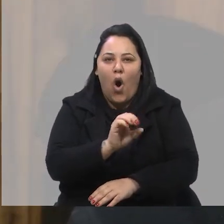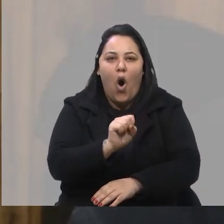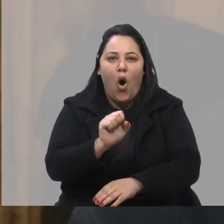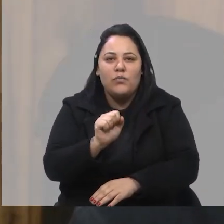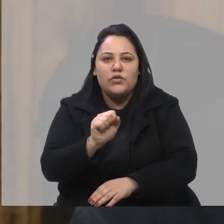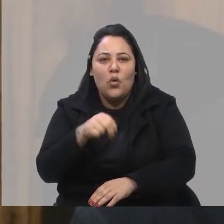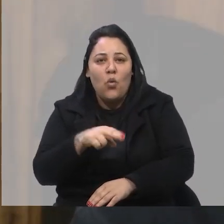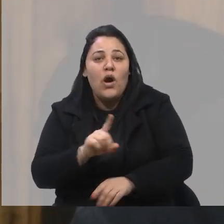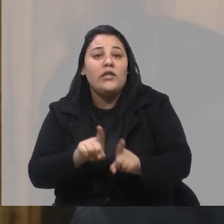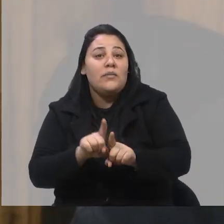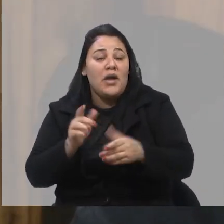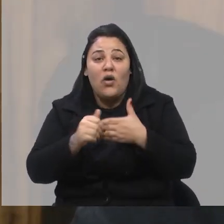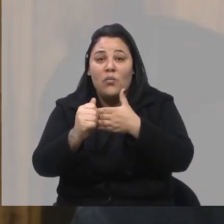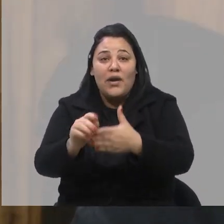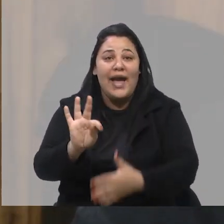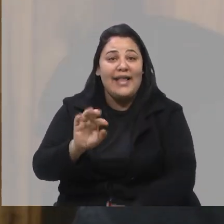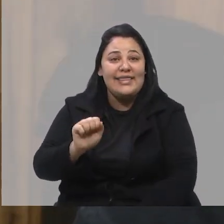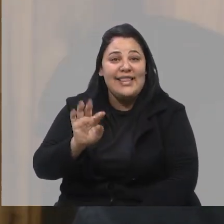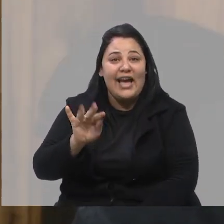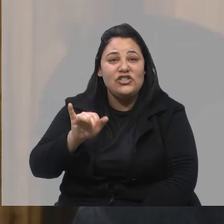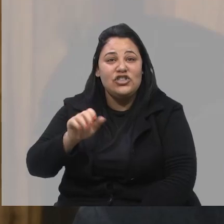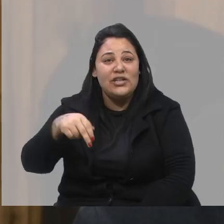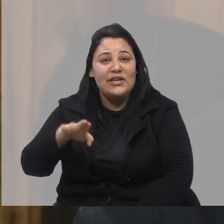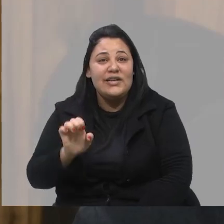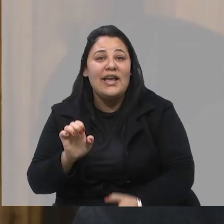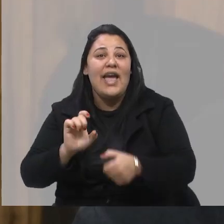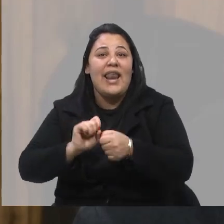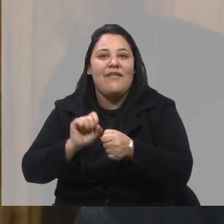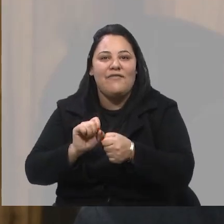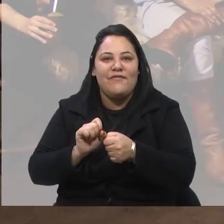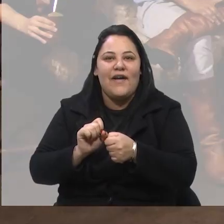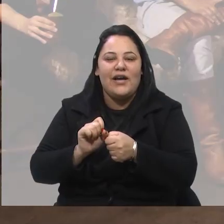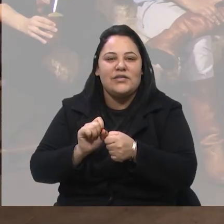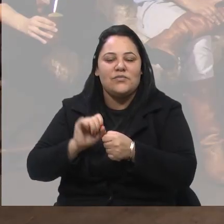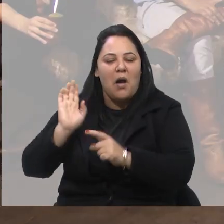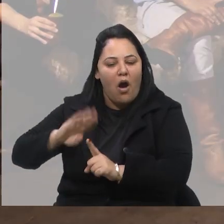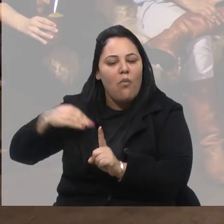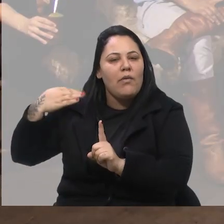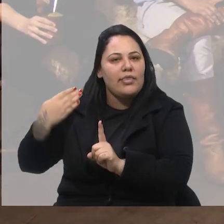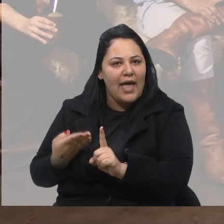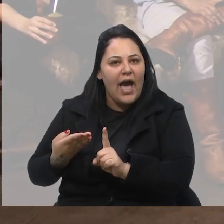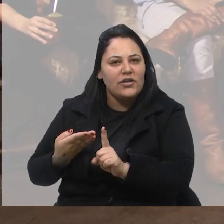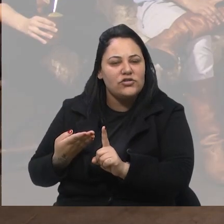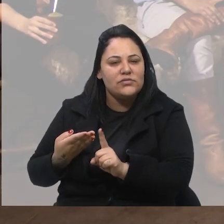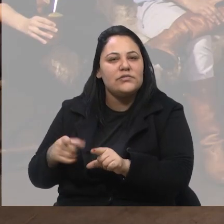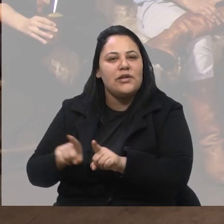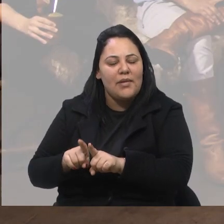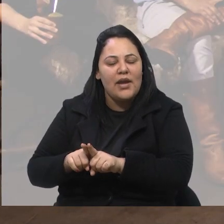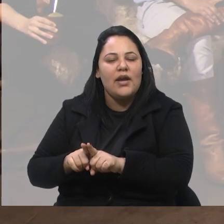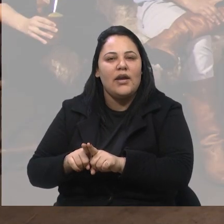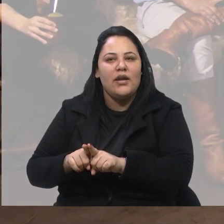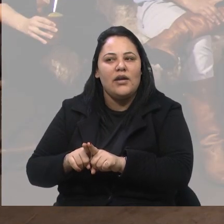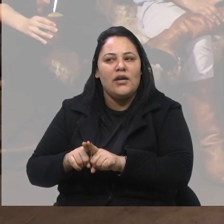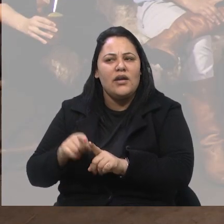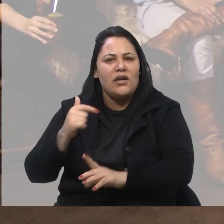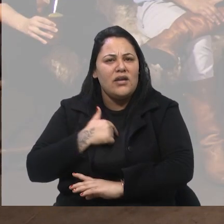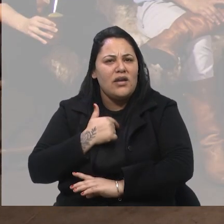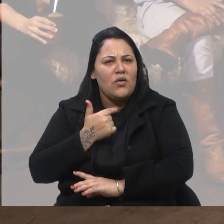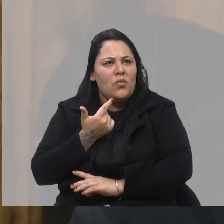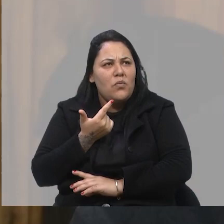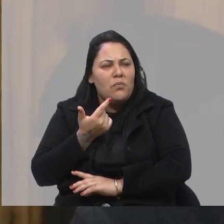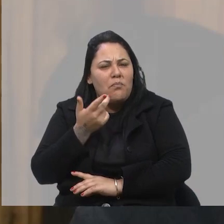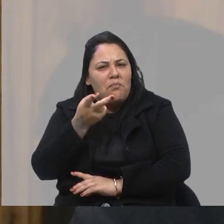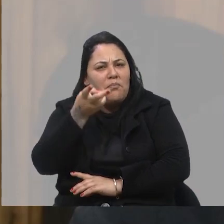que eu noto que ela faz até um tributo da Mercedes. E eu percebi que eles